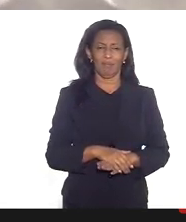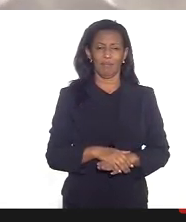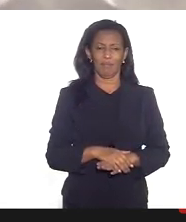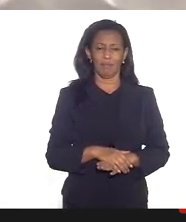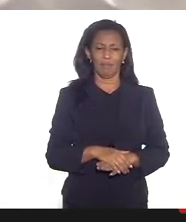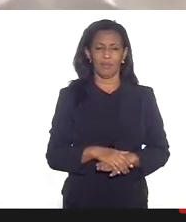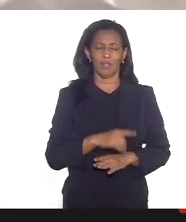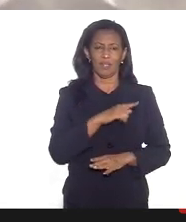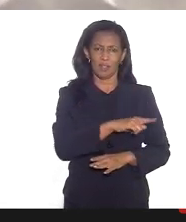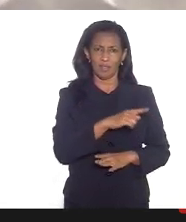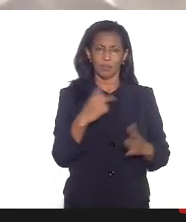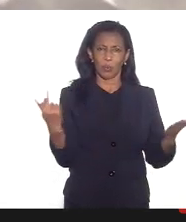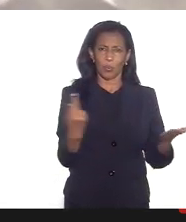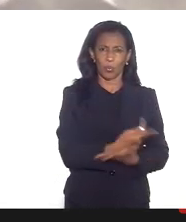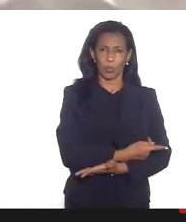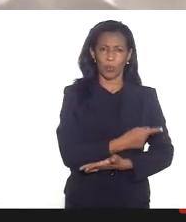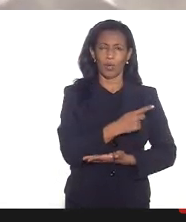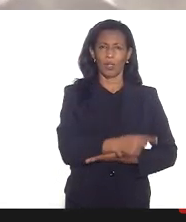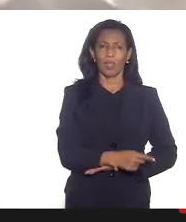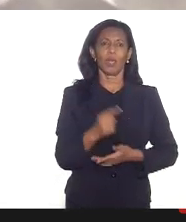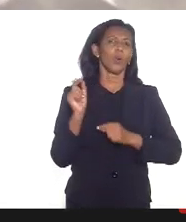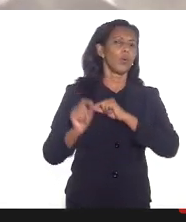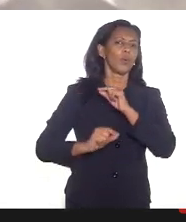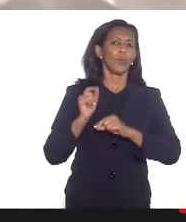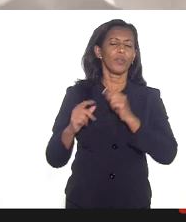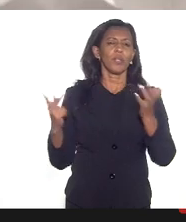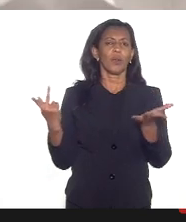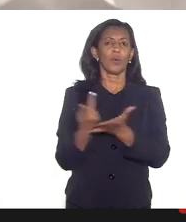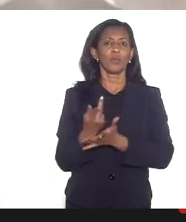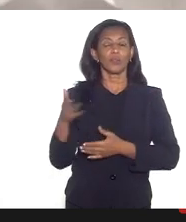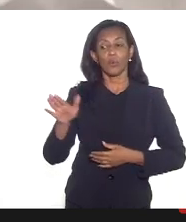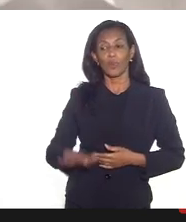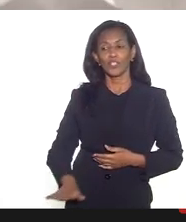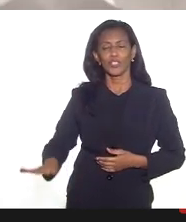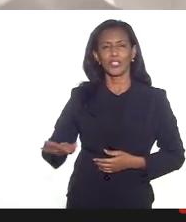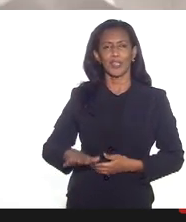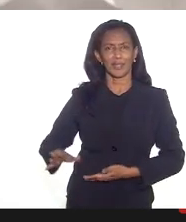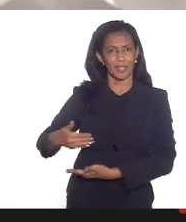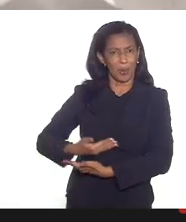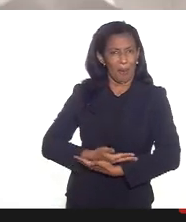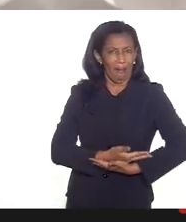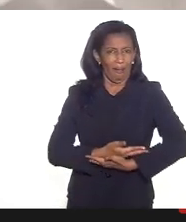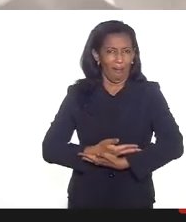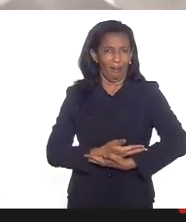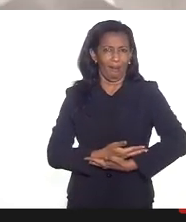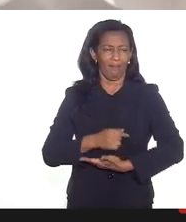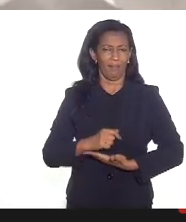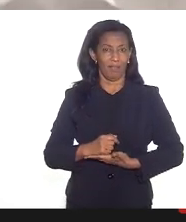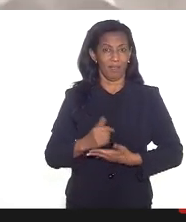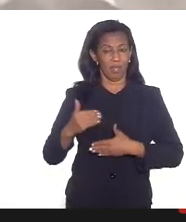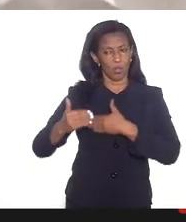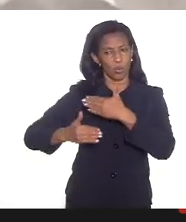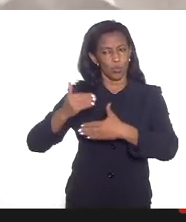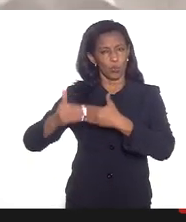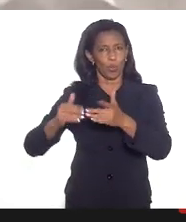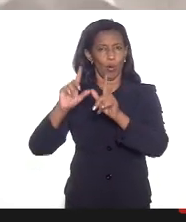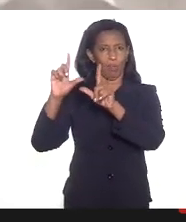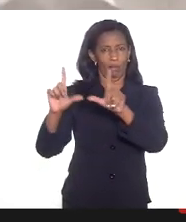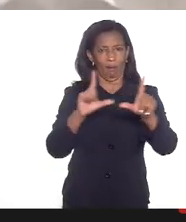dessa desse fenômeno é o que acontece com as crianças e aí Rejane no decorrer da apresentação